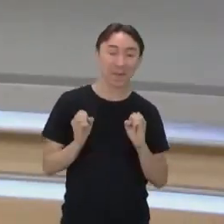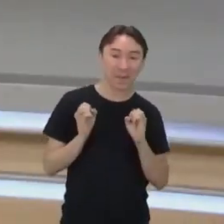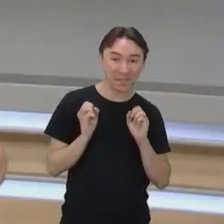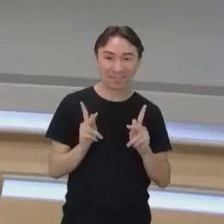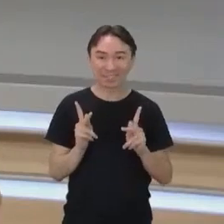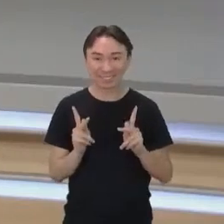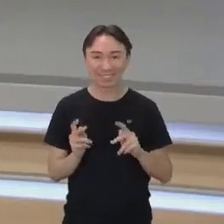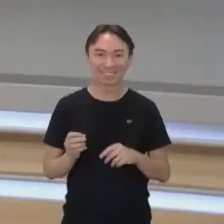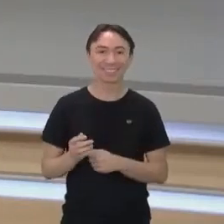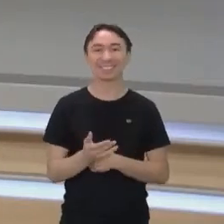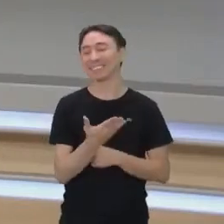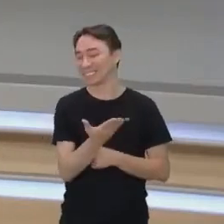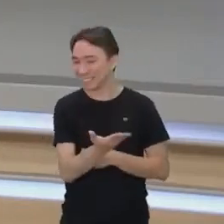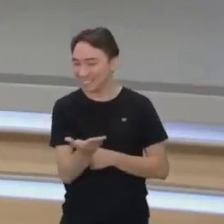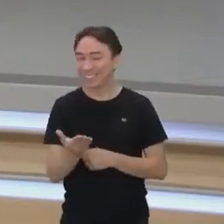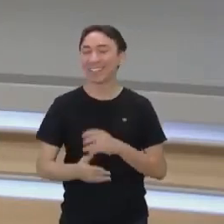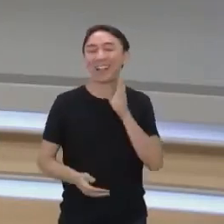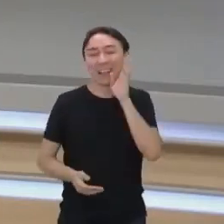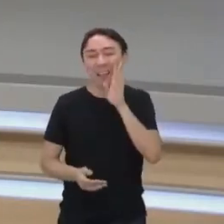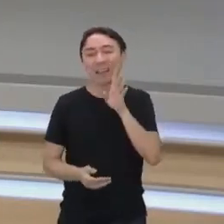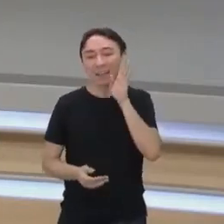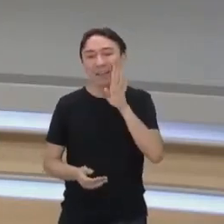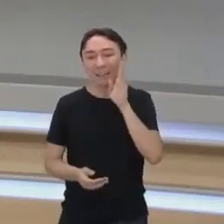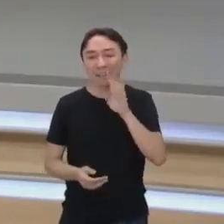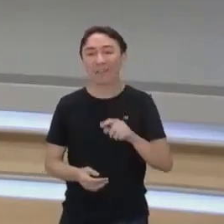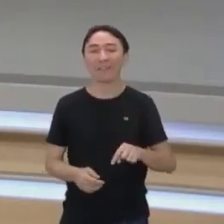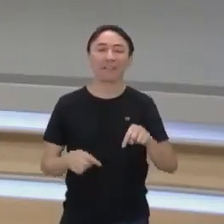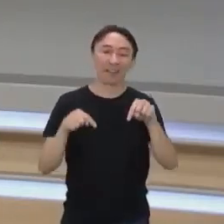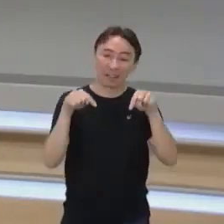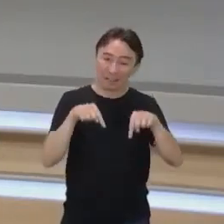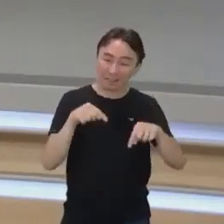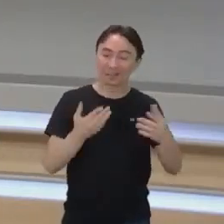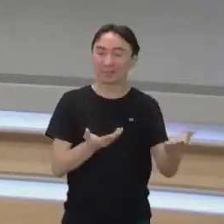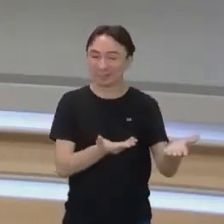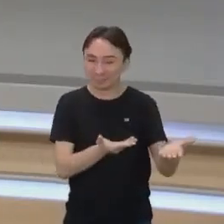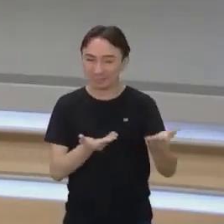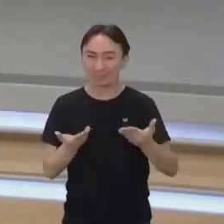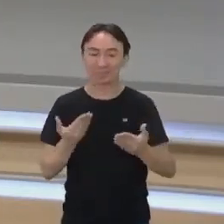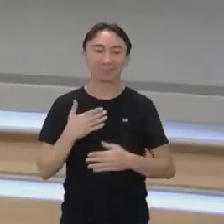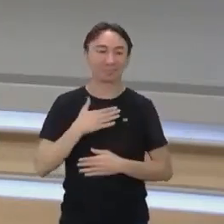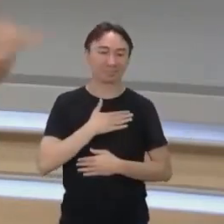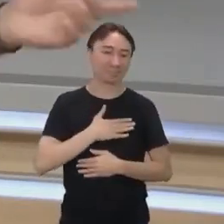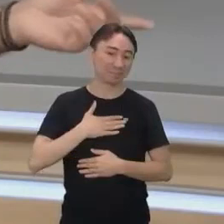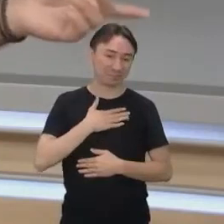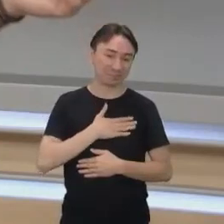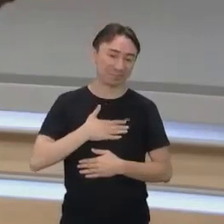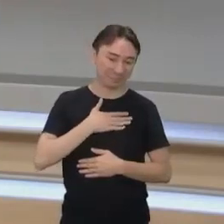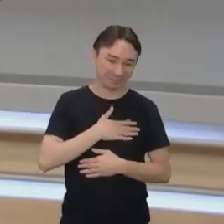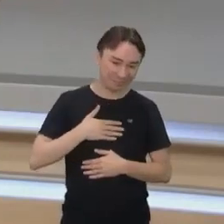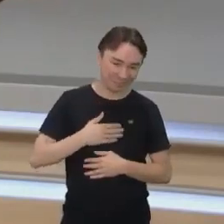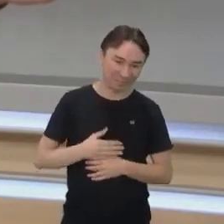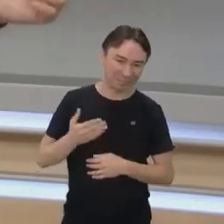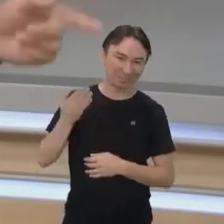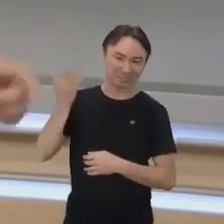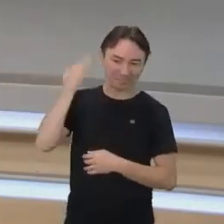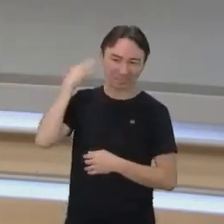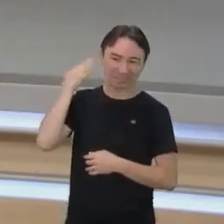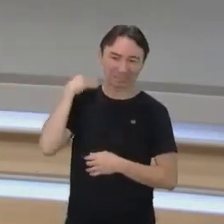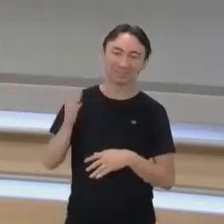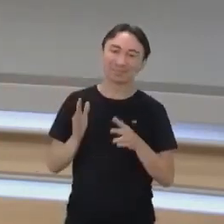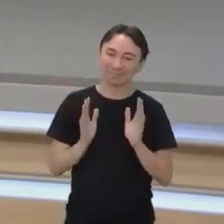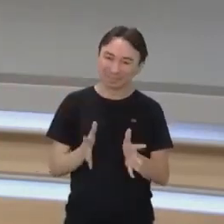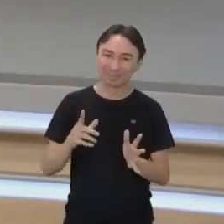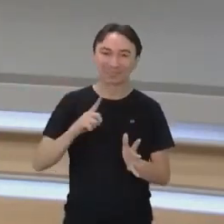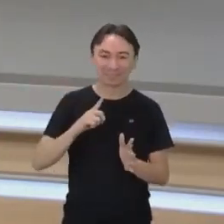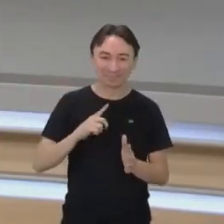ilustre, é muito legal estar aqui recebendo esse convite. Estou muito satisfeito com isso. Da outra vez a gente já trabalhou, Trabalhamos, né? Em duas